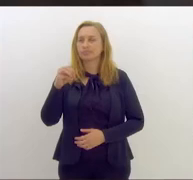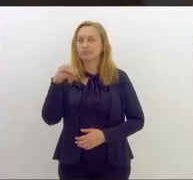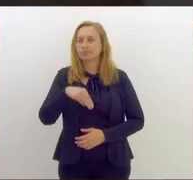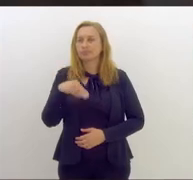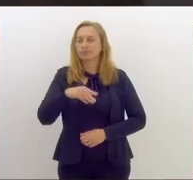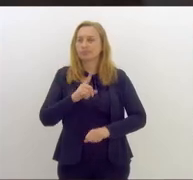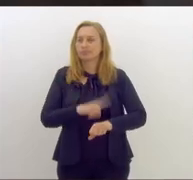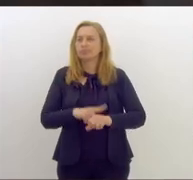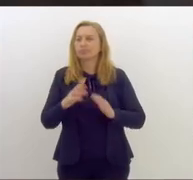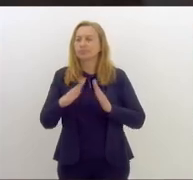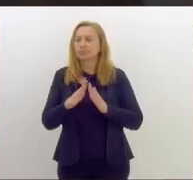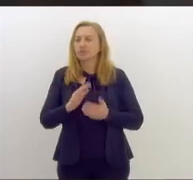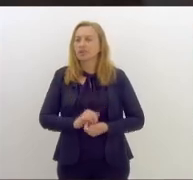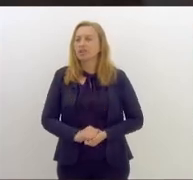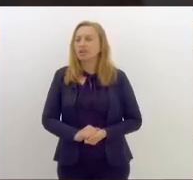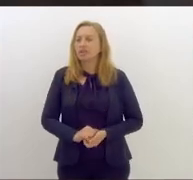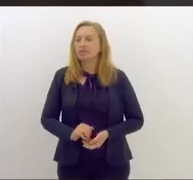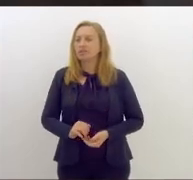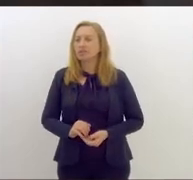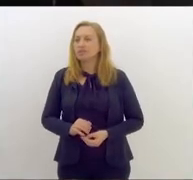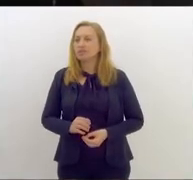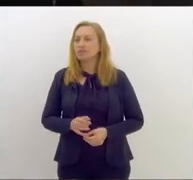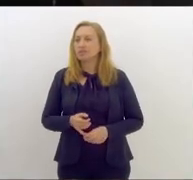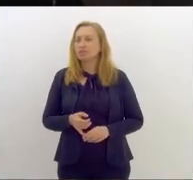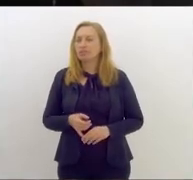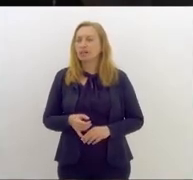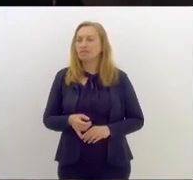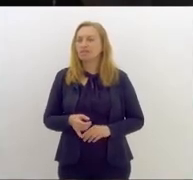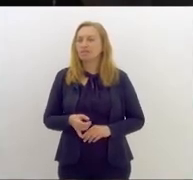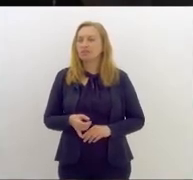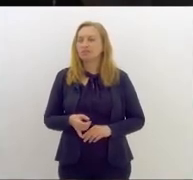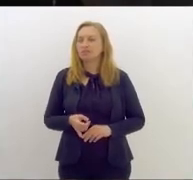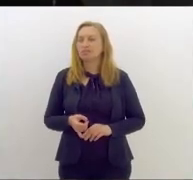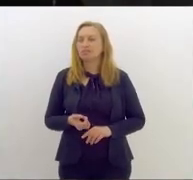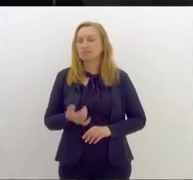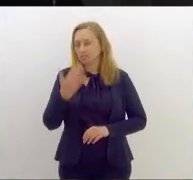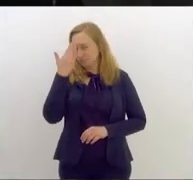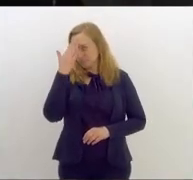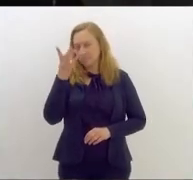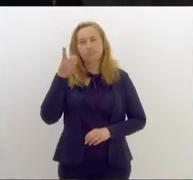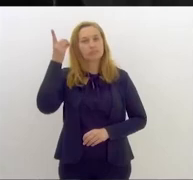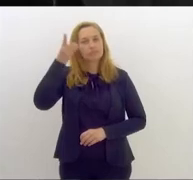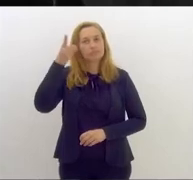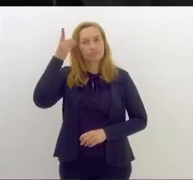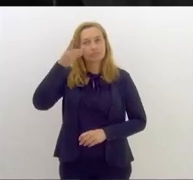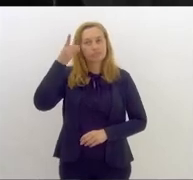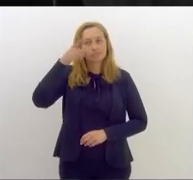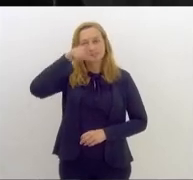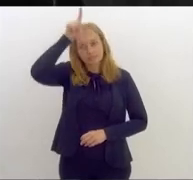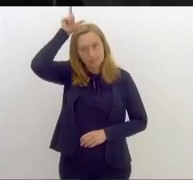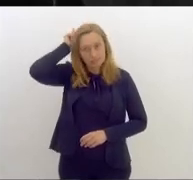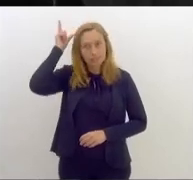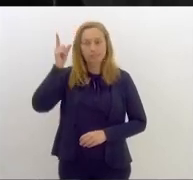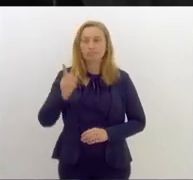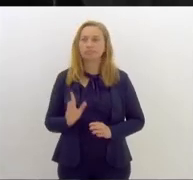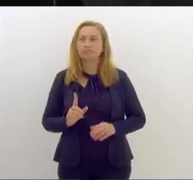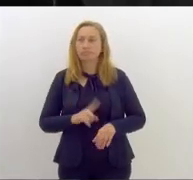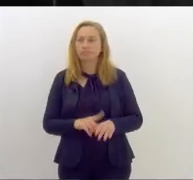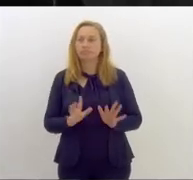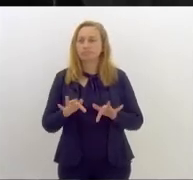de 10 minutos Obrigado deputado Luís Paulo que presídio nosso expediente final agora